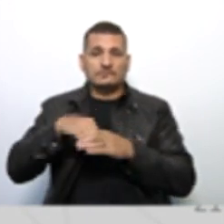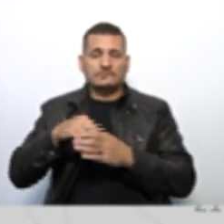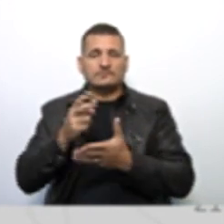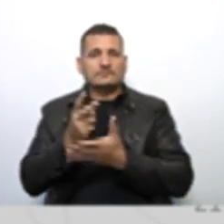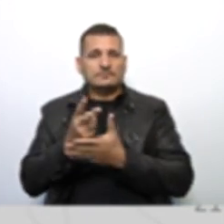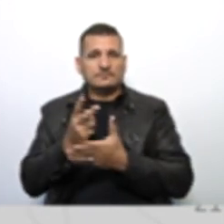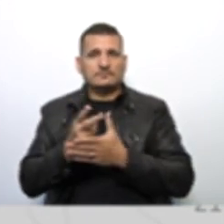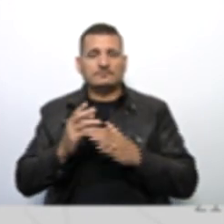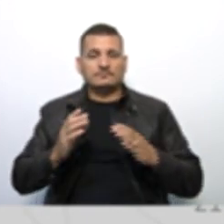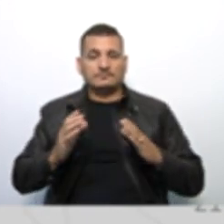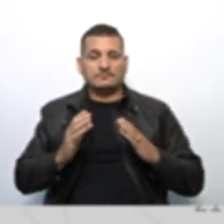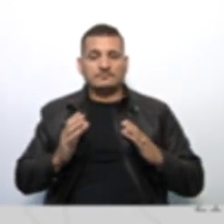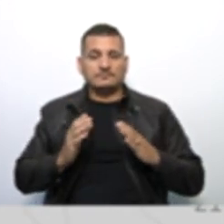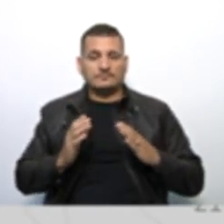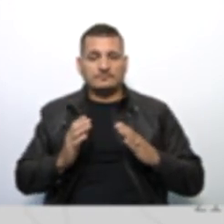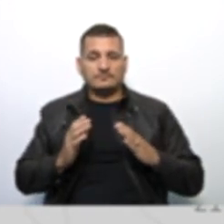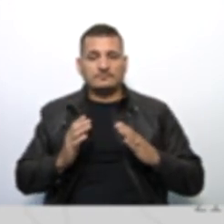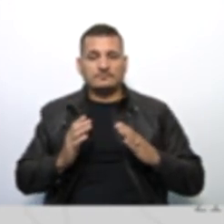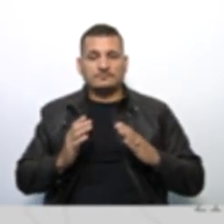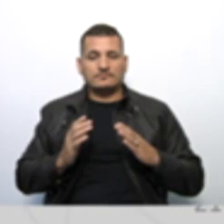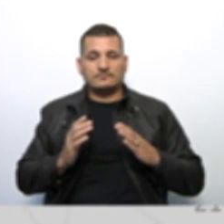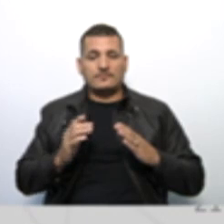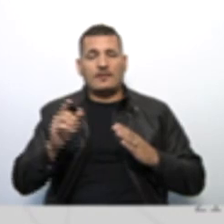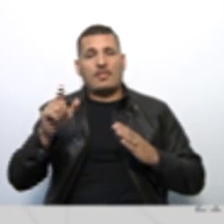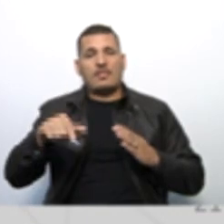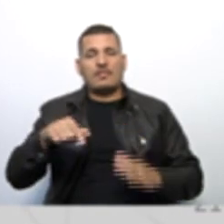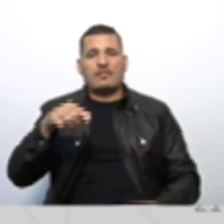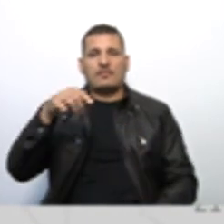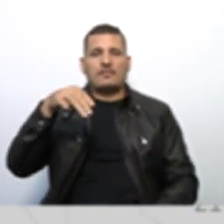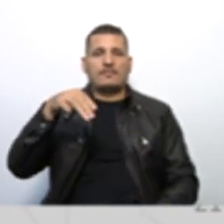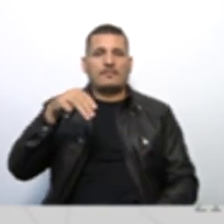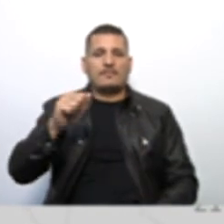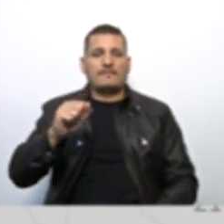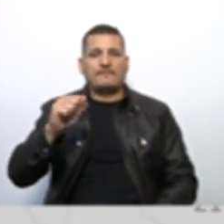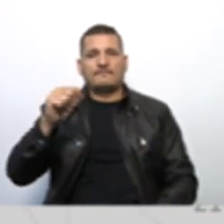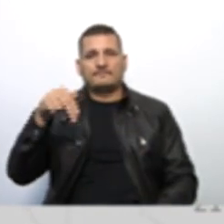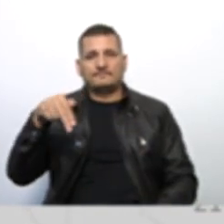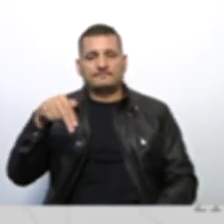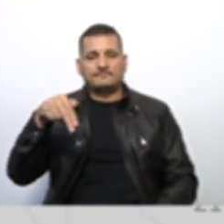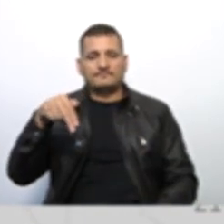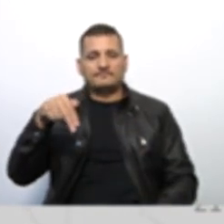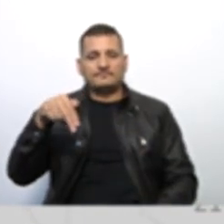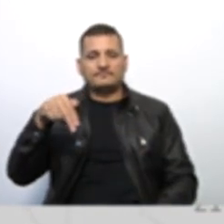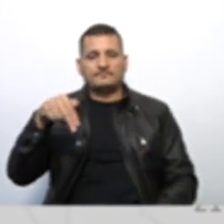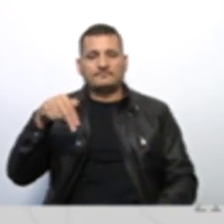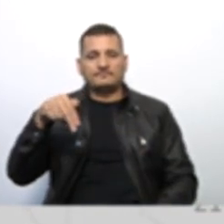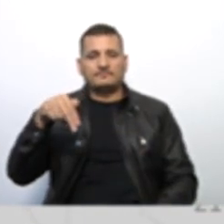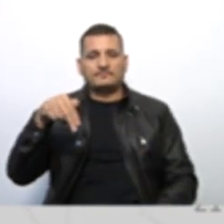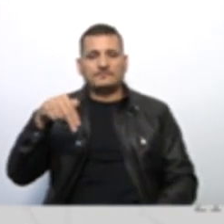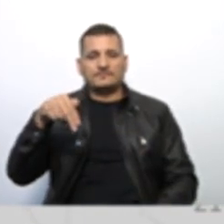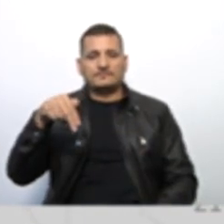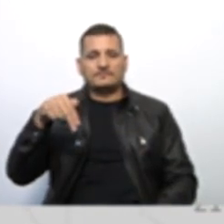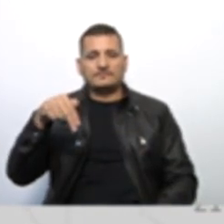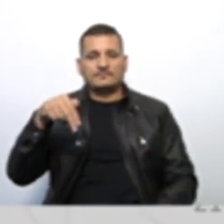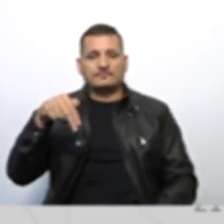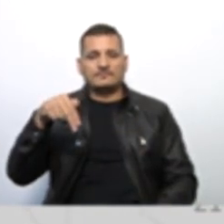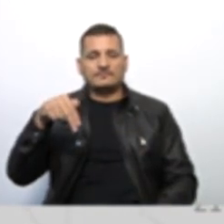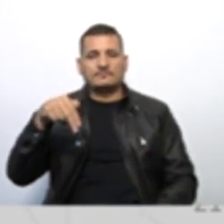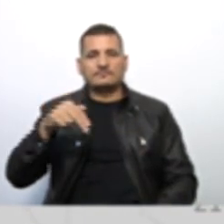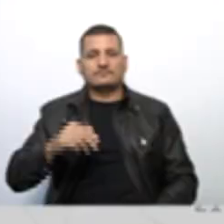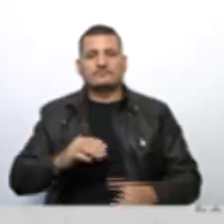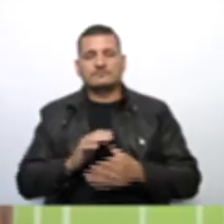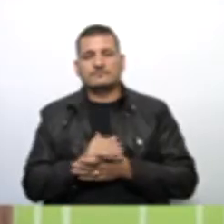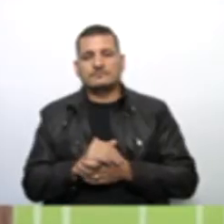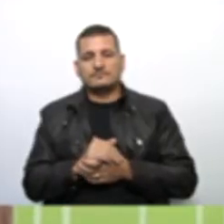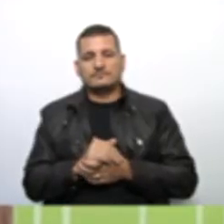mesma cidade, pessoal, deve-se classificá-las como MAN. Então, vem para cá.